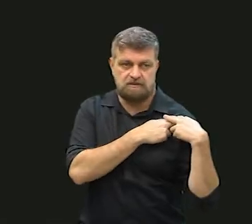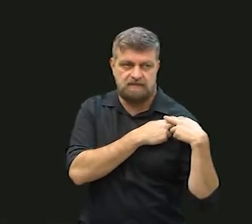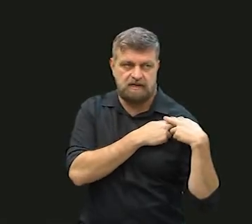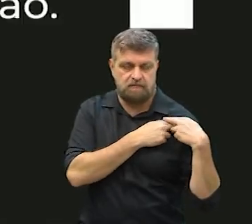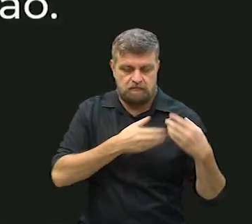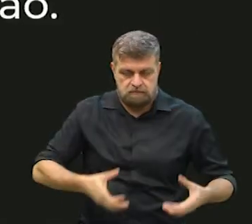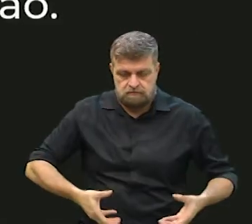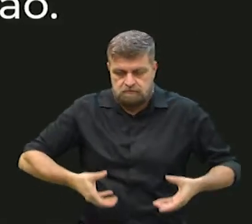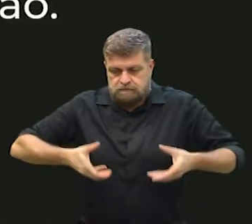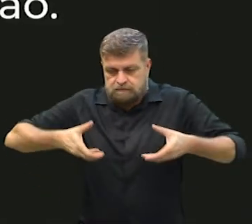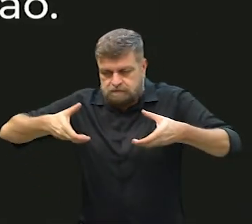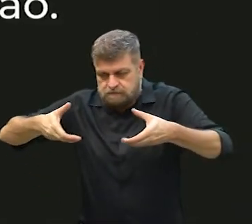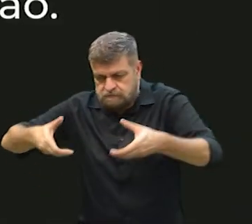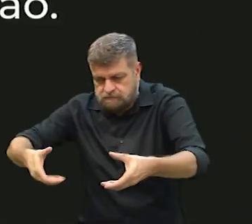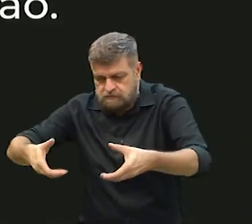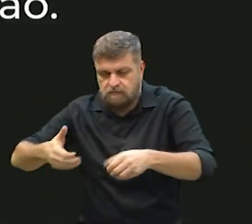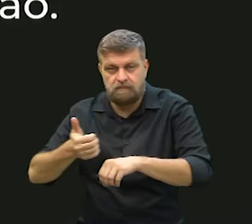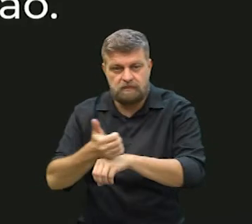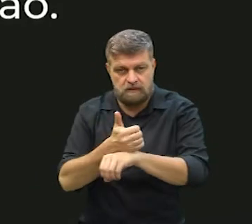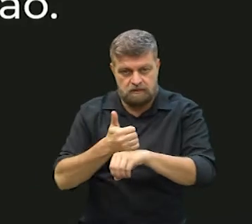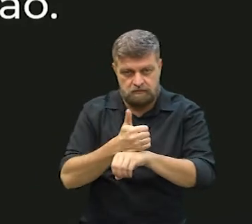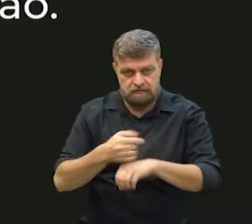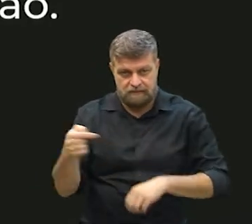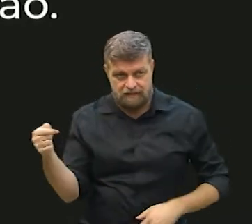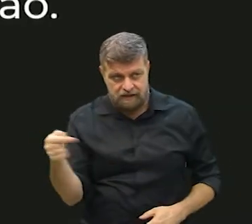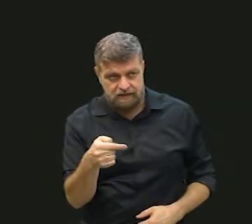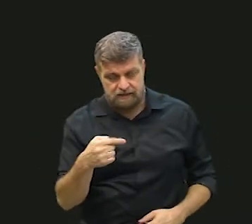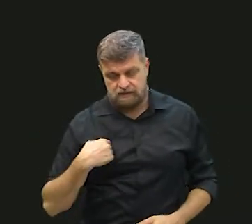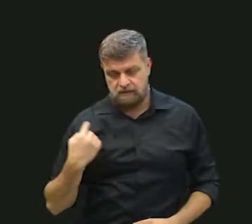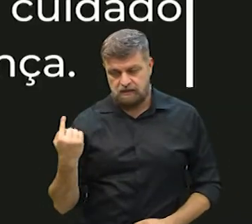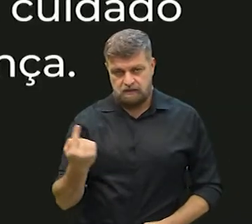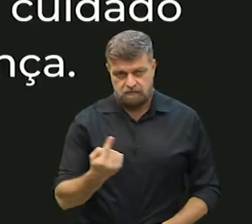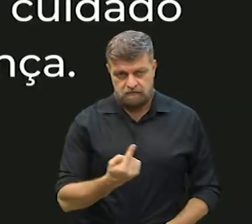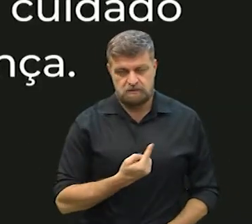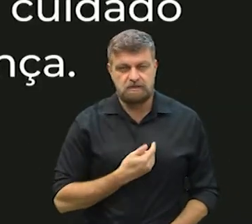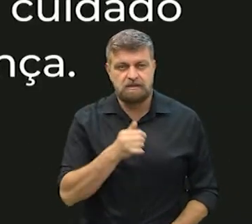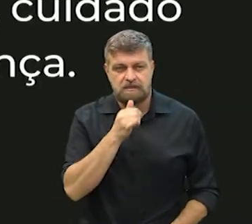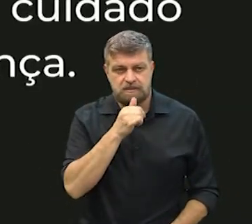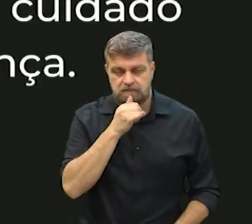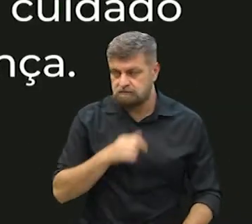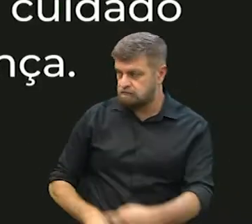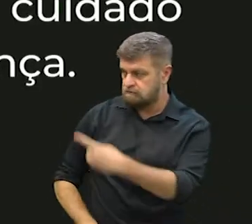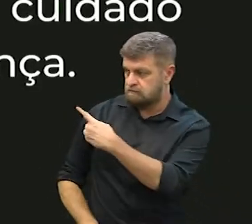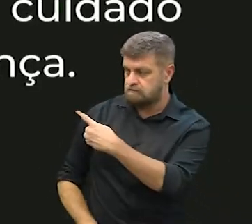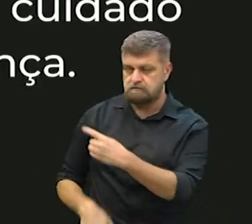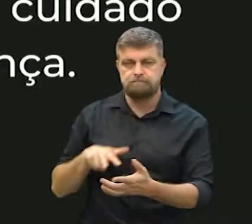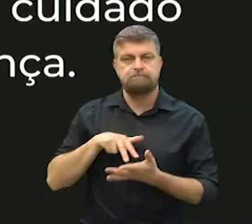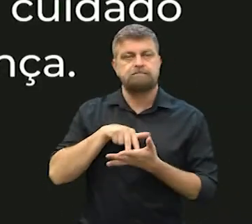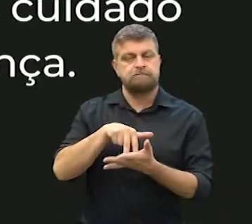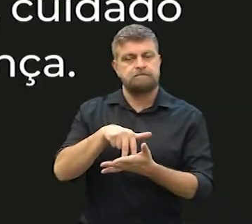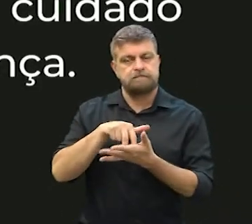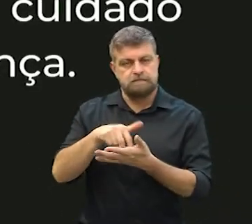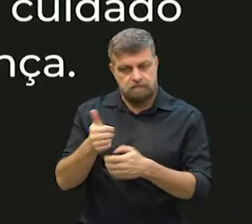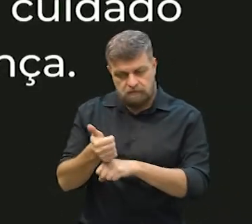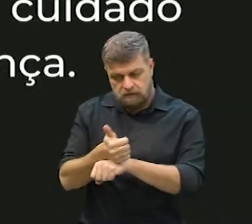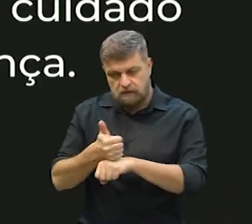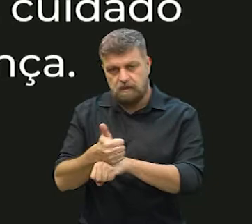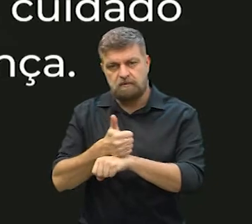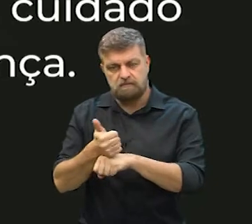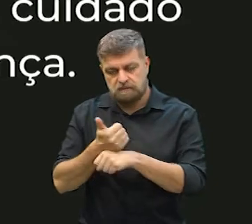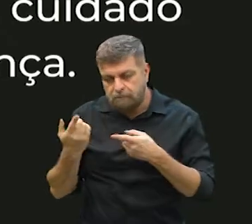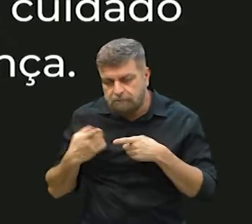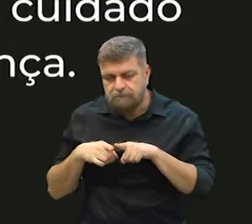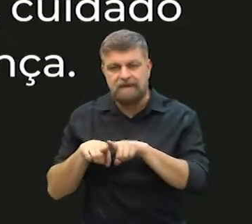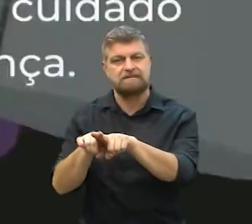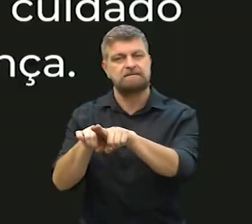carga e descarga, né? Como é conhecido como profissional. Mas o chapa para a gente, ele é ponta firme, ele é um